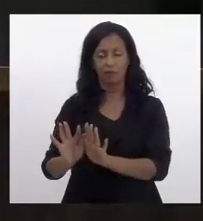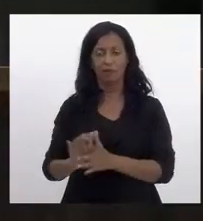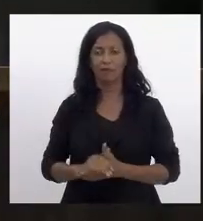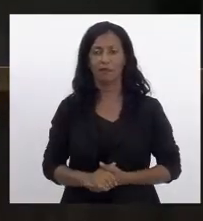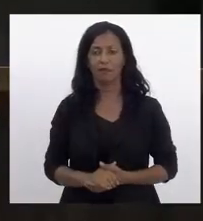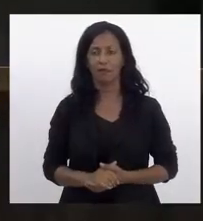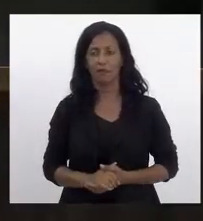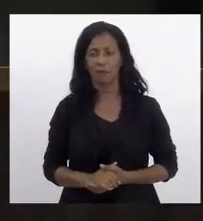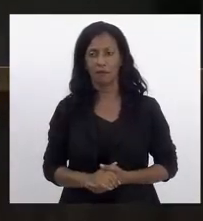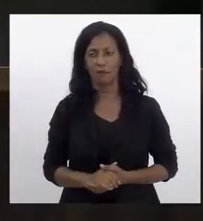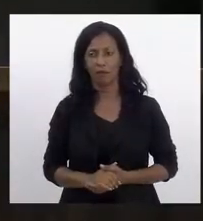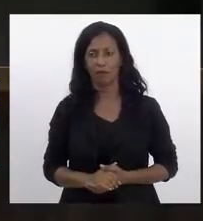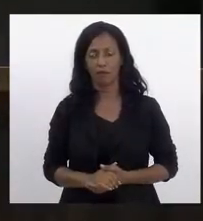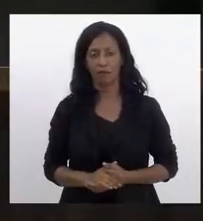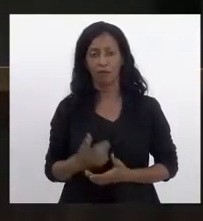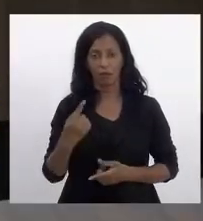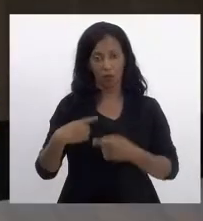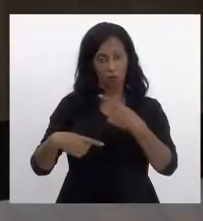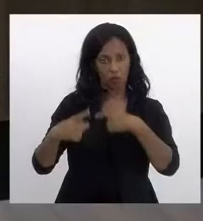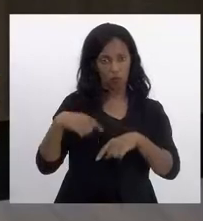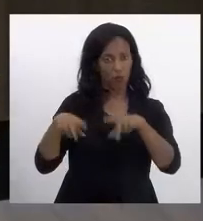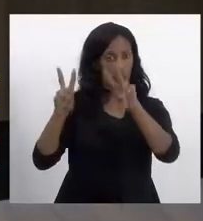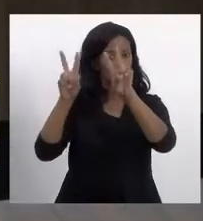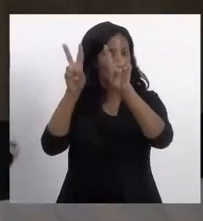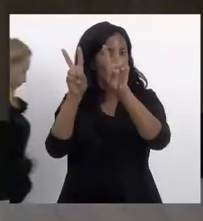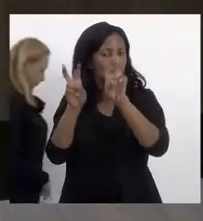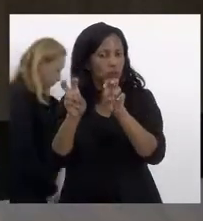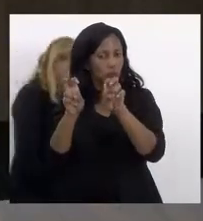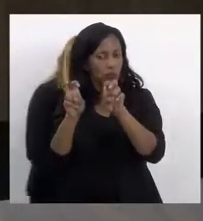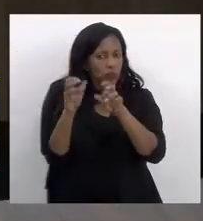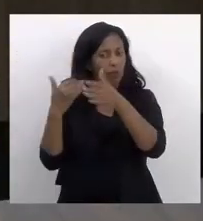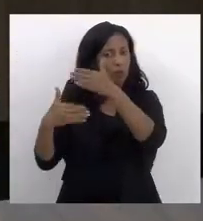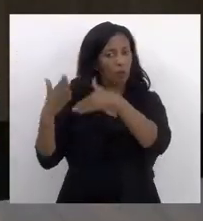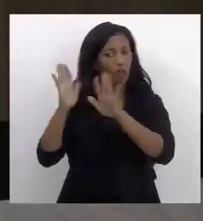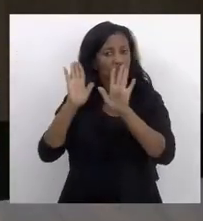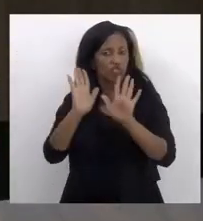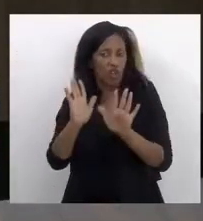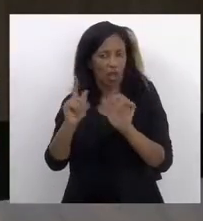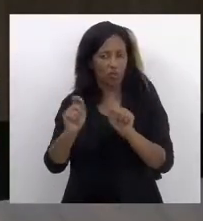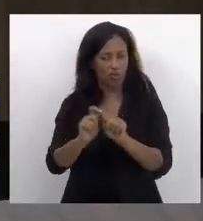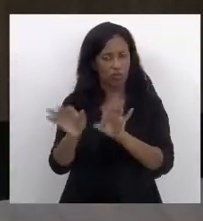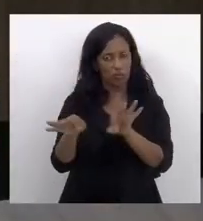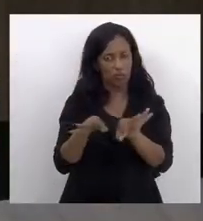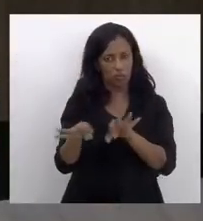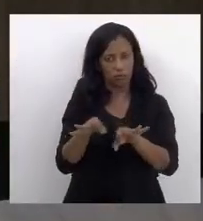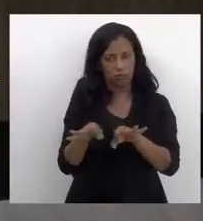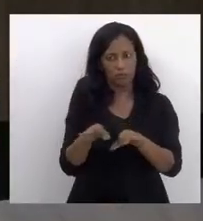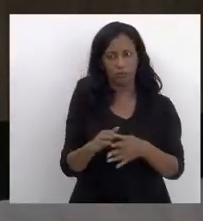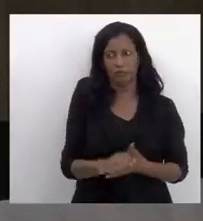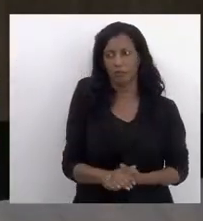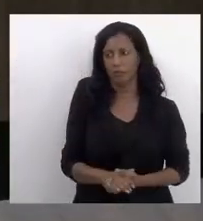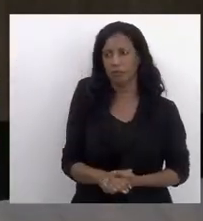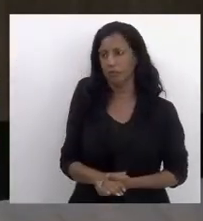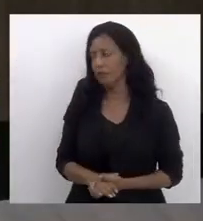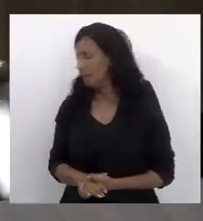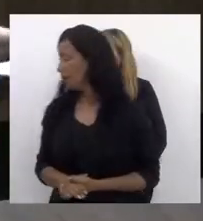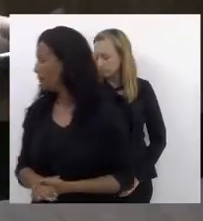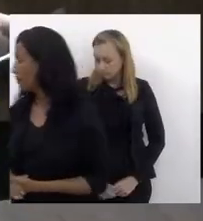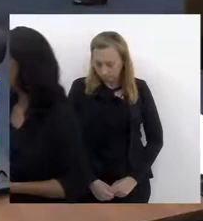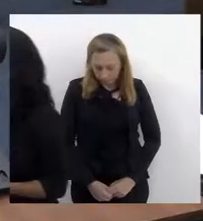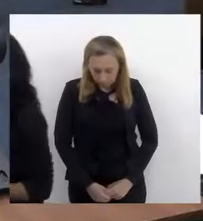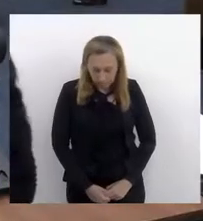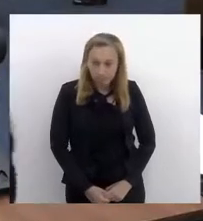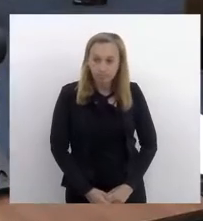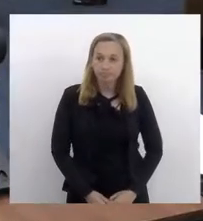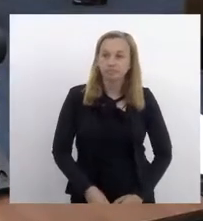Um instante, Luiz. Eu ouvi atento, senhor presidente. Tá. Eu vou voltar no tema que outrora já tinha feito. Tem que ser paridade agora. Deputado Luiz